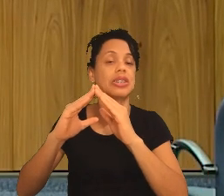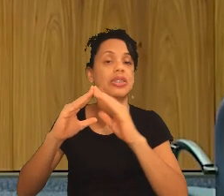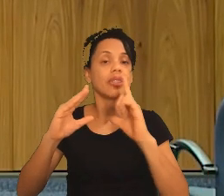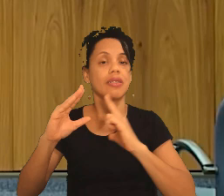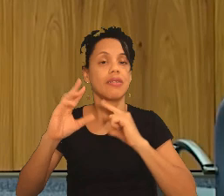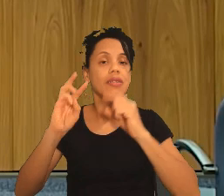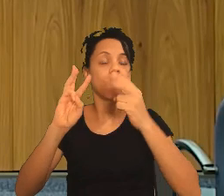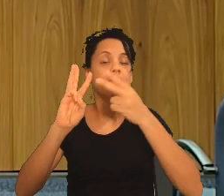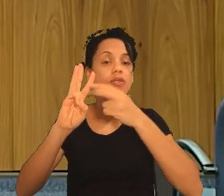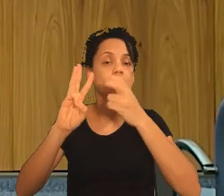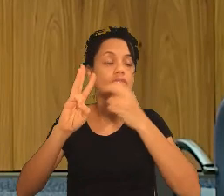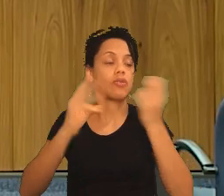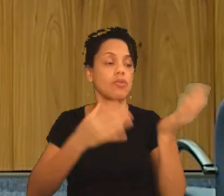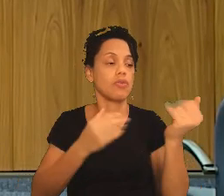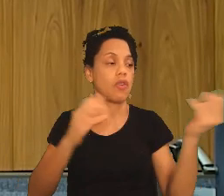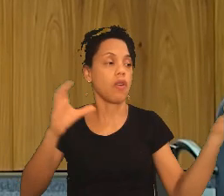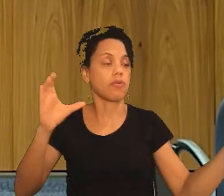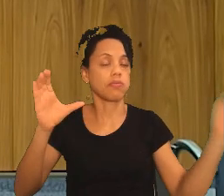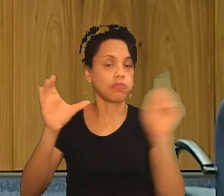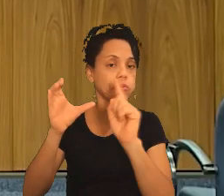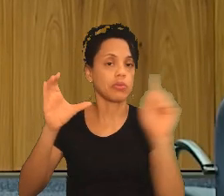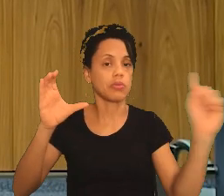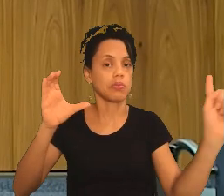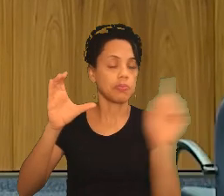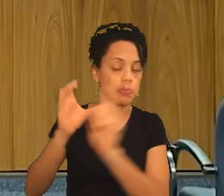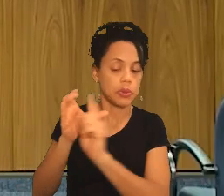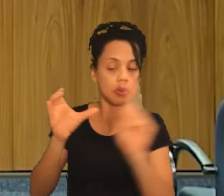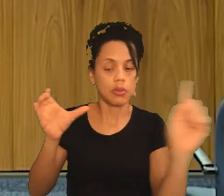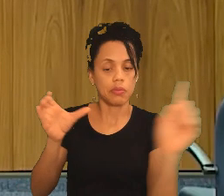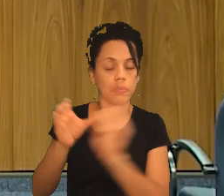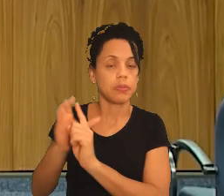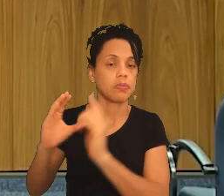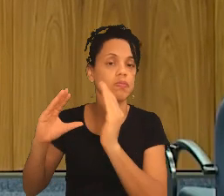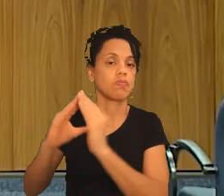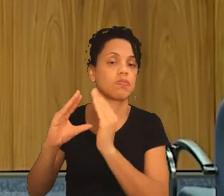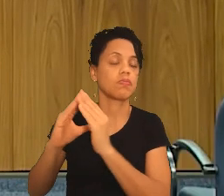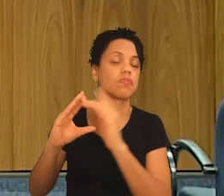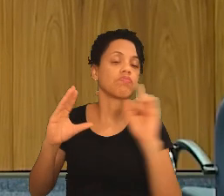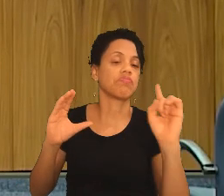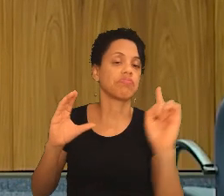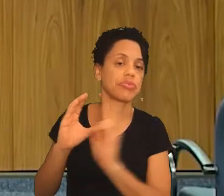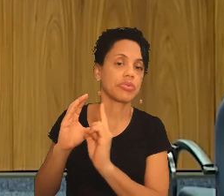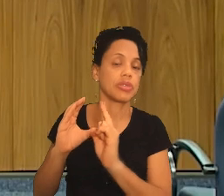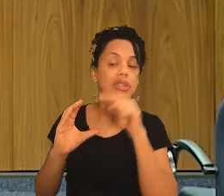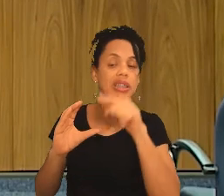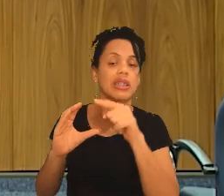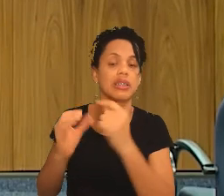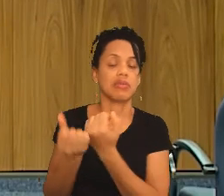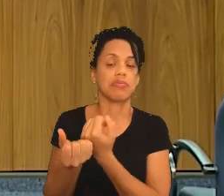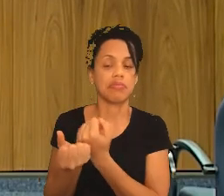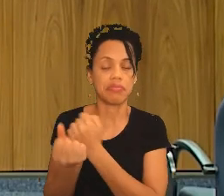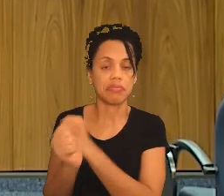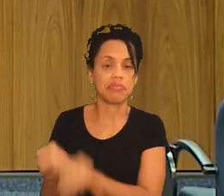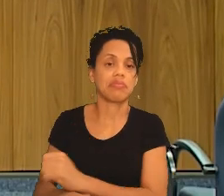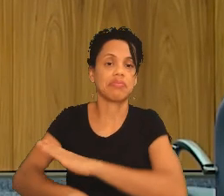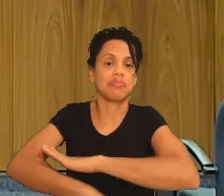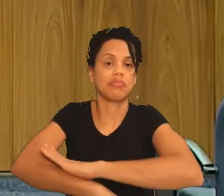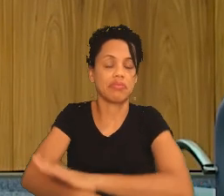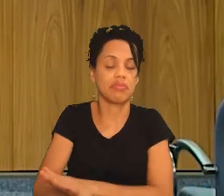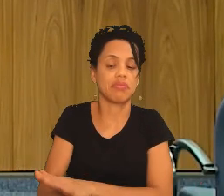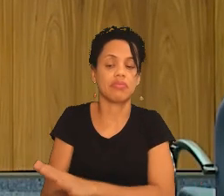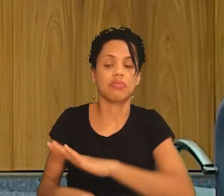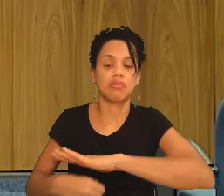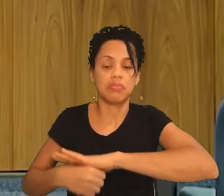que a gente conta, né? Um é o caso do reformatório Krenak, em que se traziam indígenas de várias etnias, não